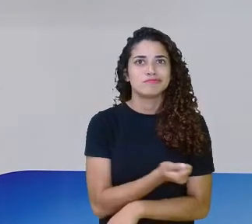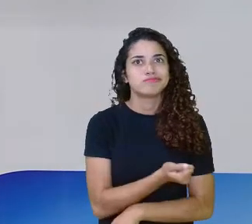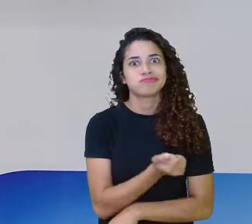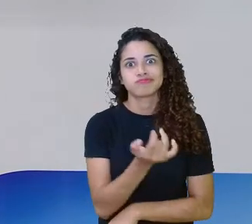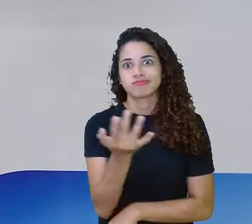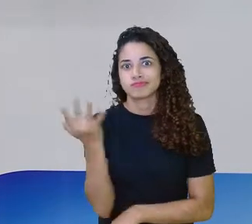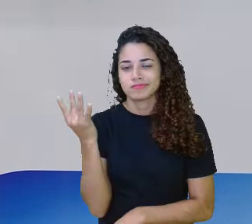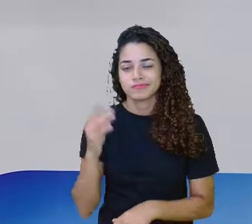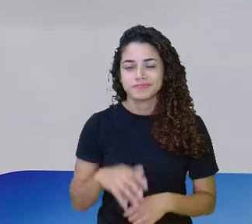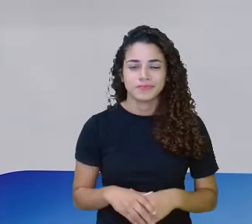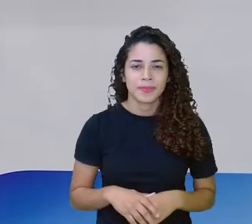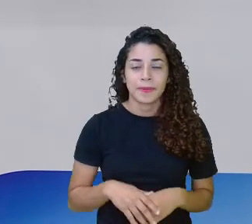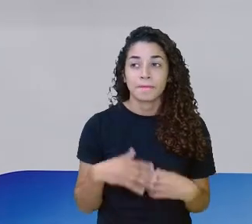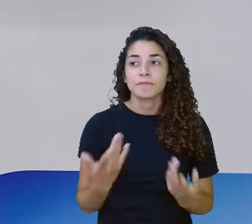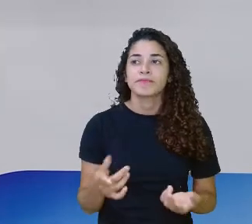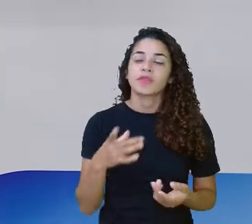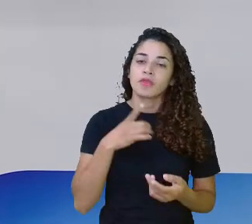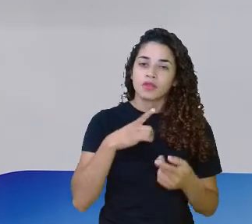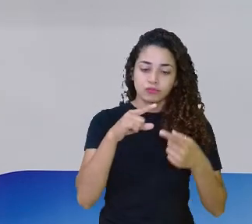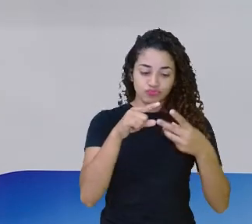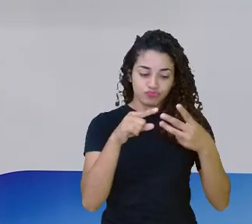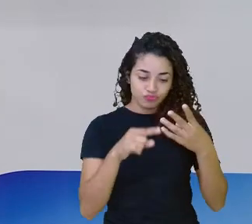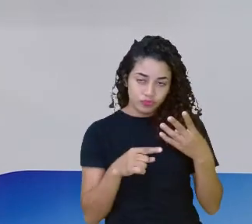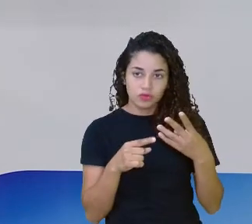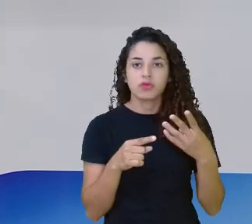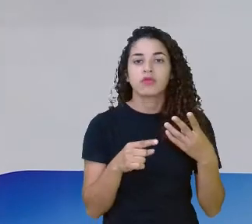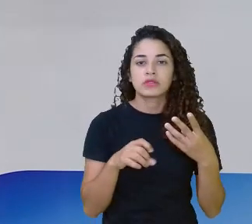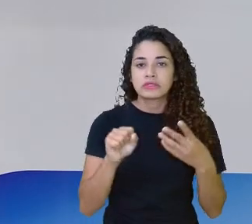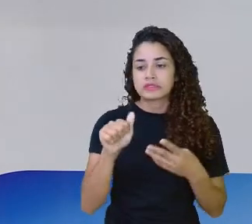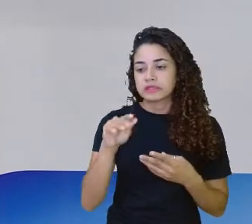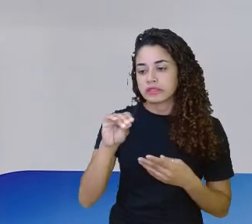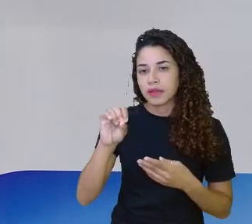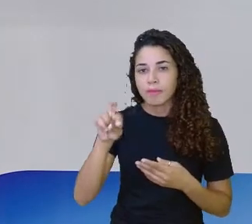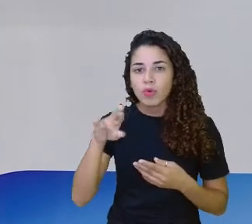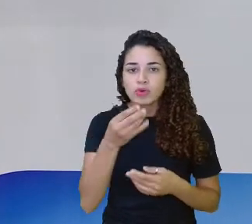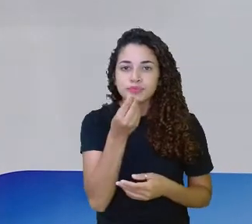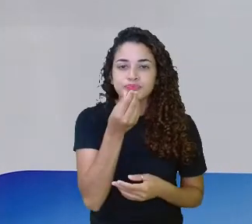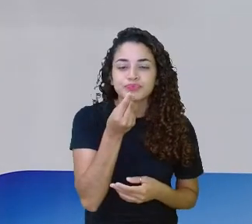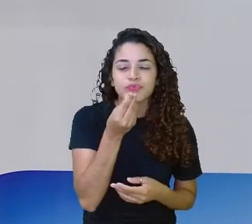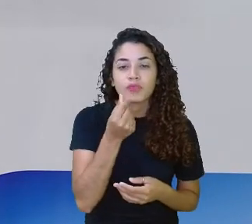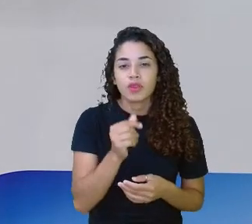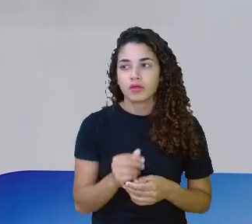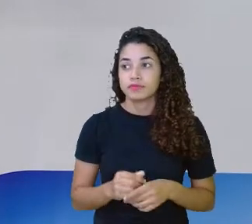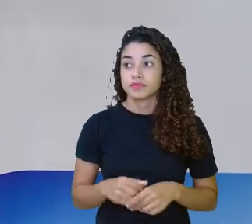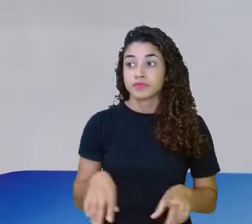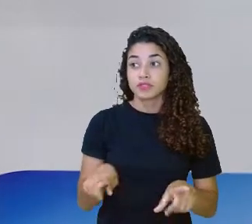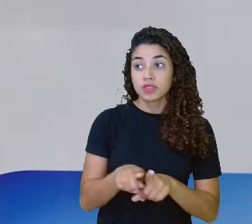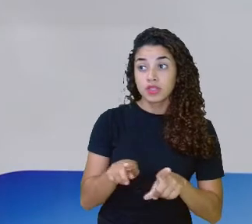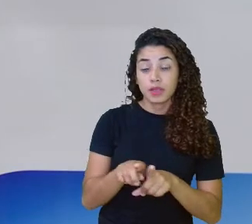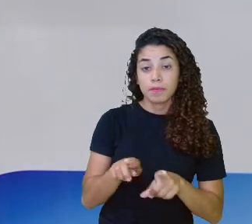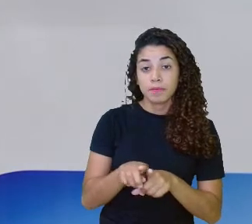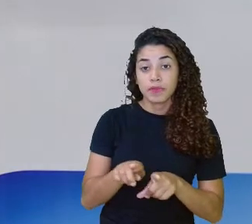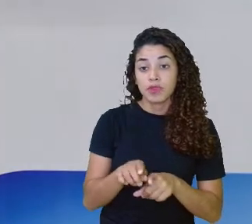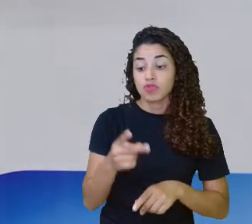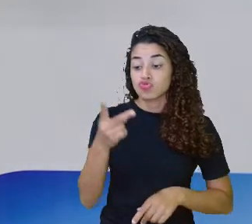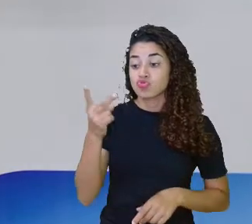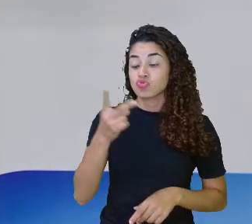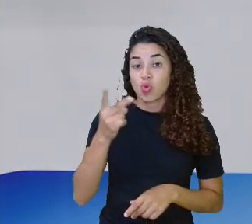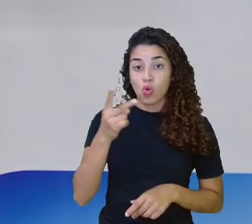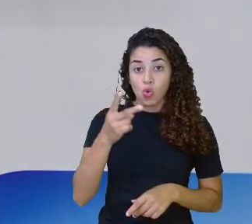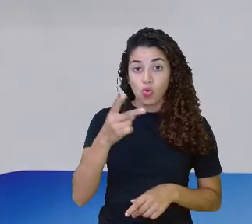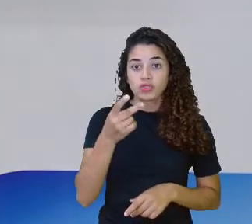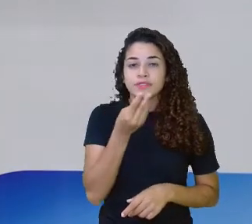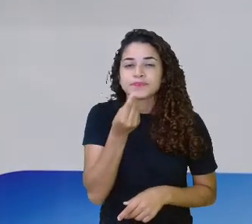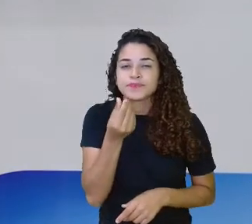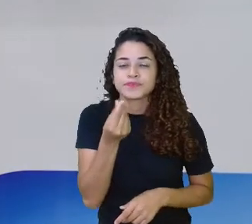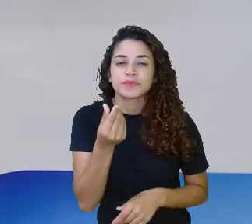vezes, né? Aqui eu tenho quatro sabores de sorvete e dois sabores de caldas.